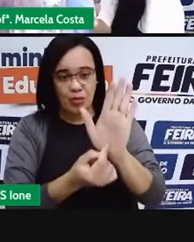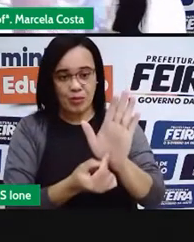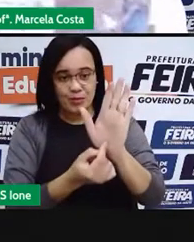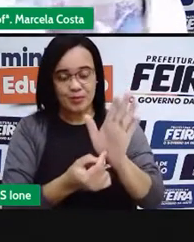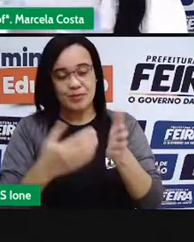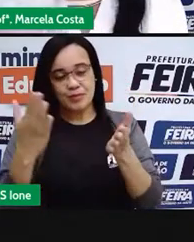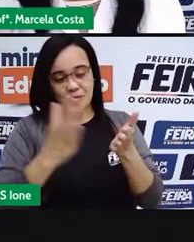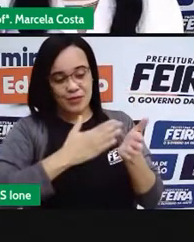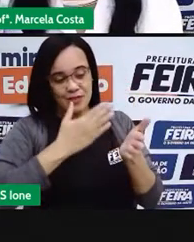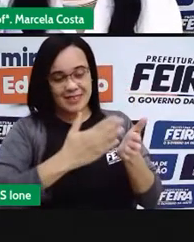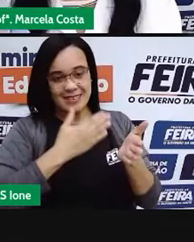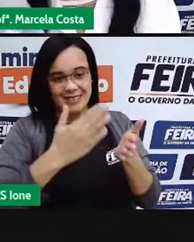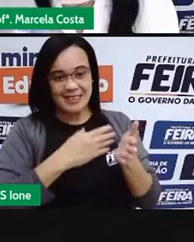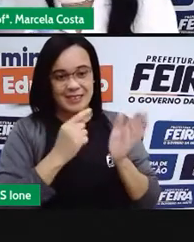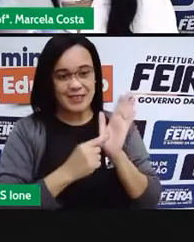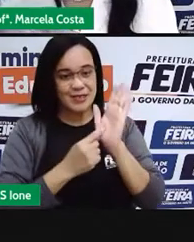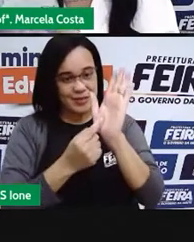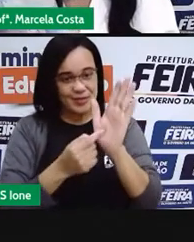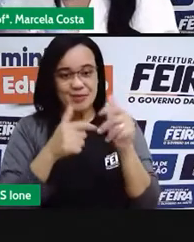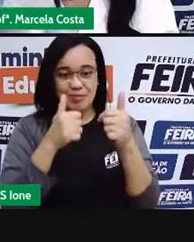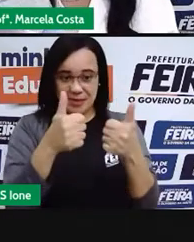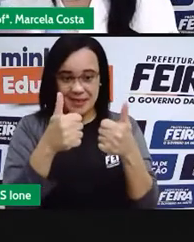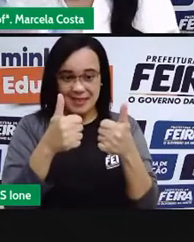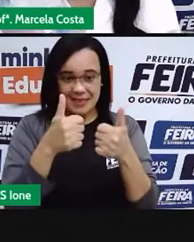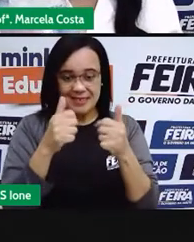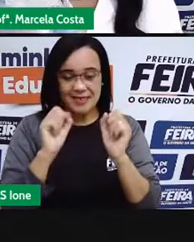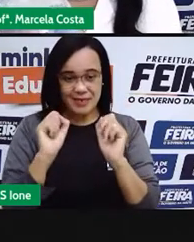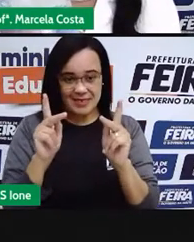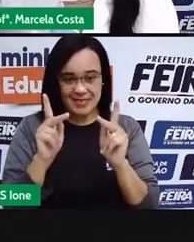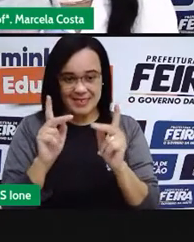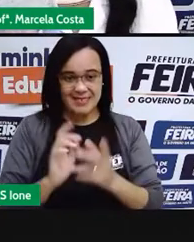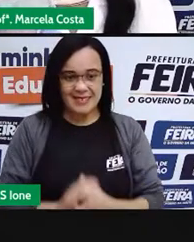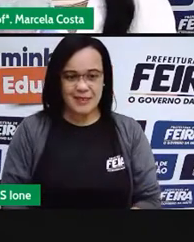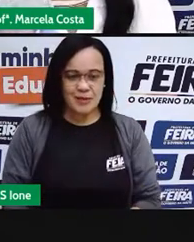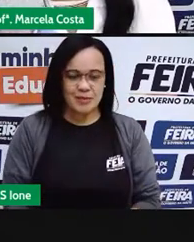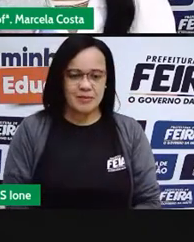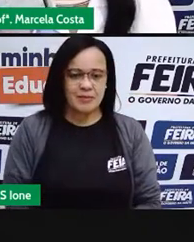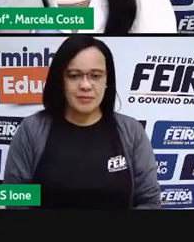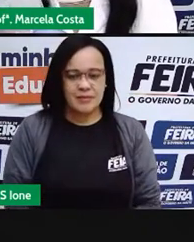livro mais de perto para vocês, tá bom?